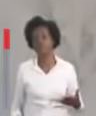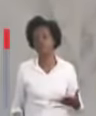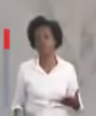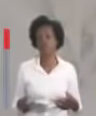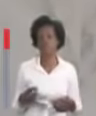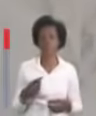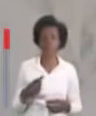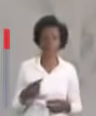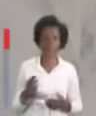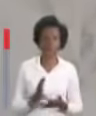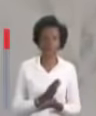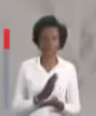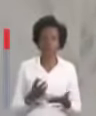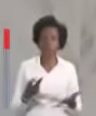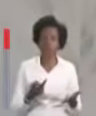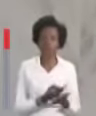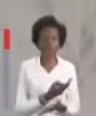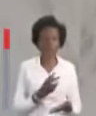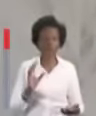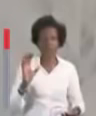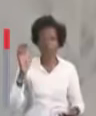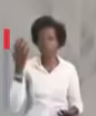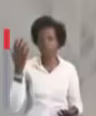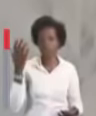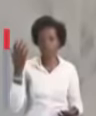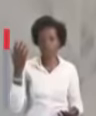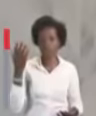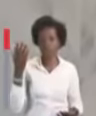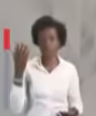porque se houve algum tipo de irregularidade